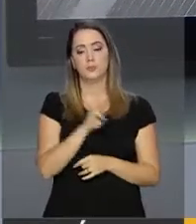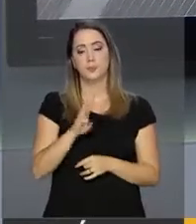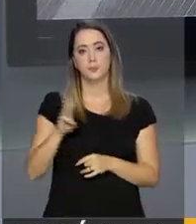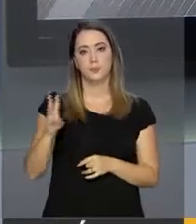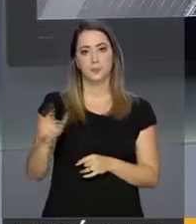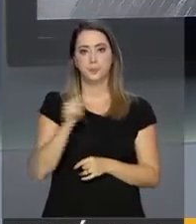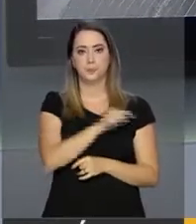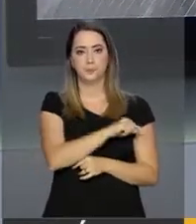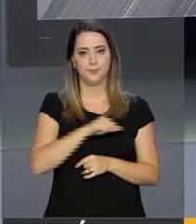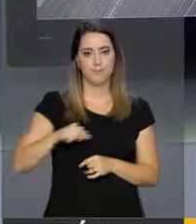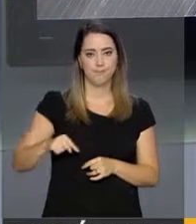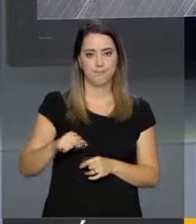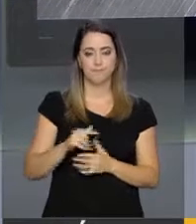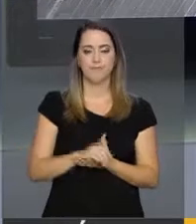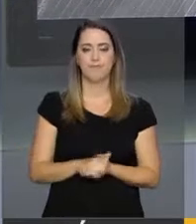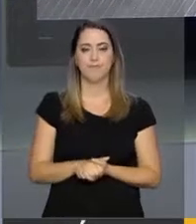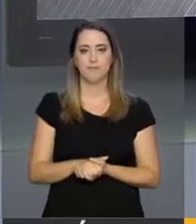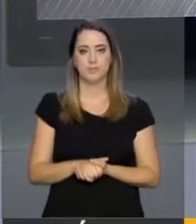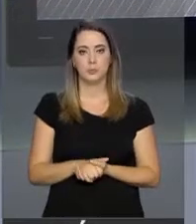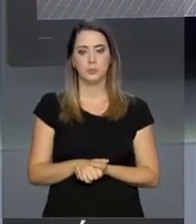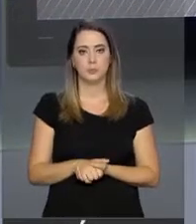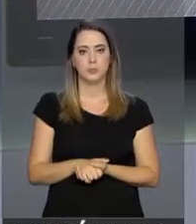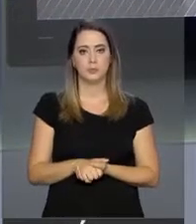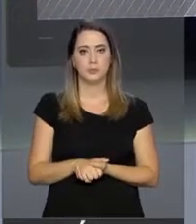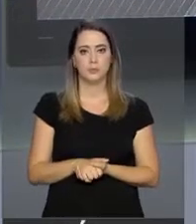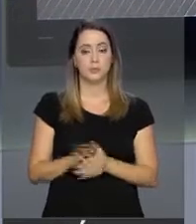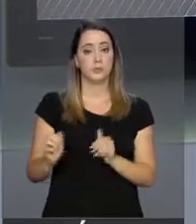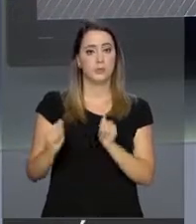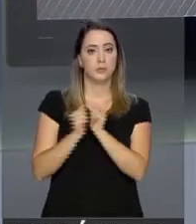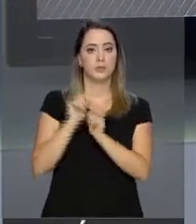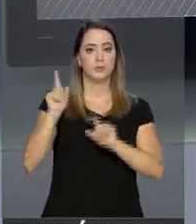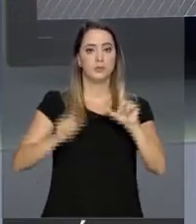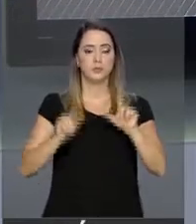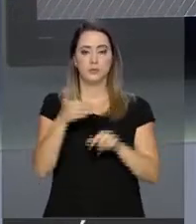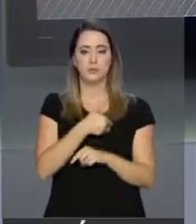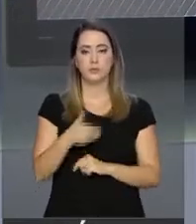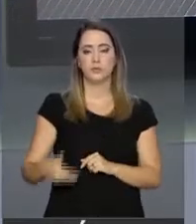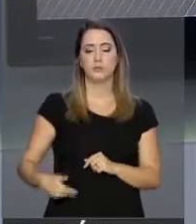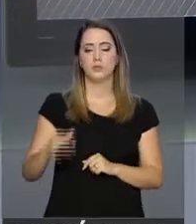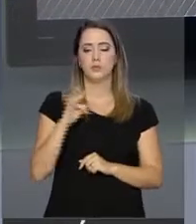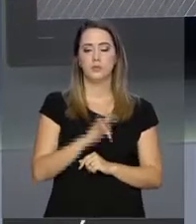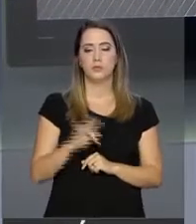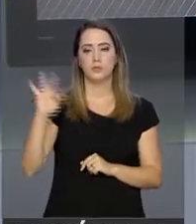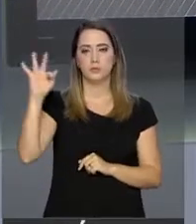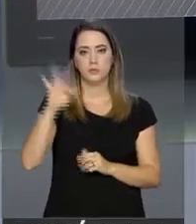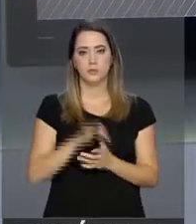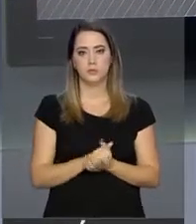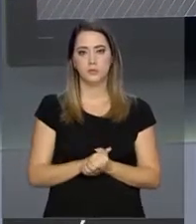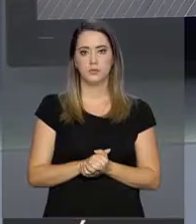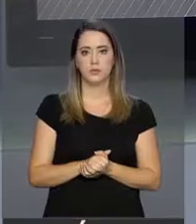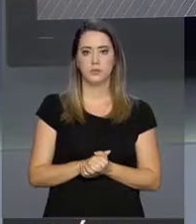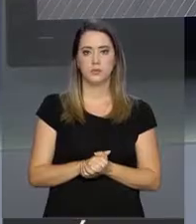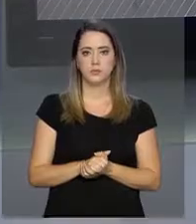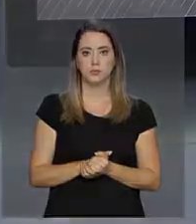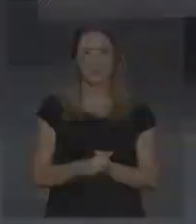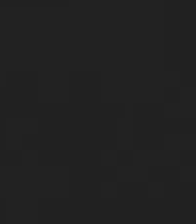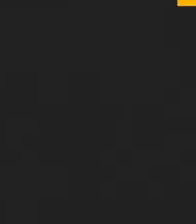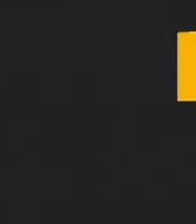também está na página da nbr na internet continue com a gente na nbr a tv do governo federal